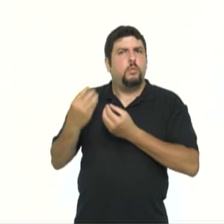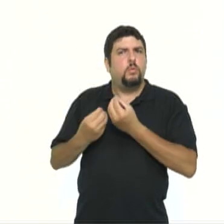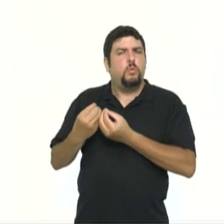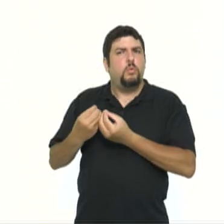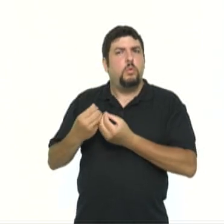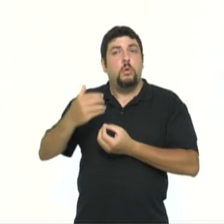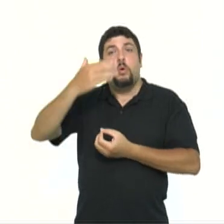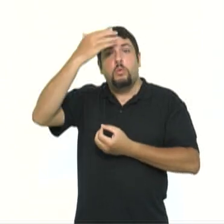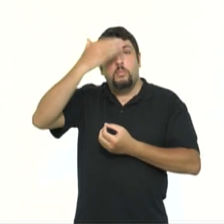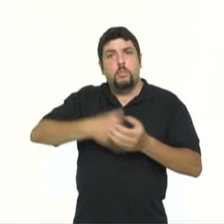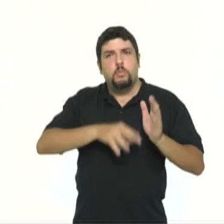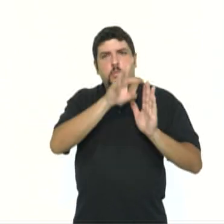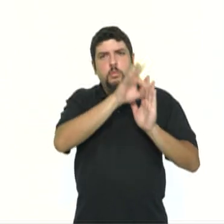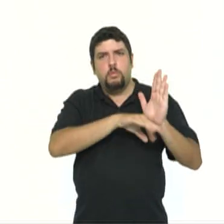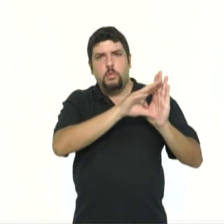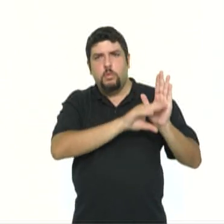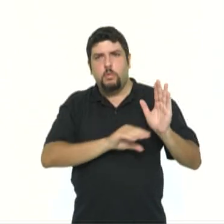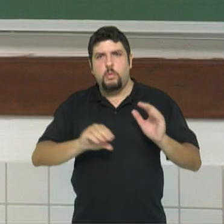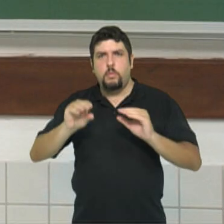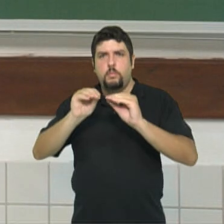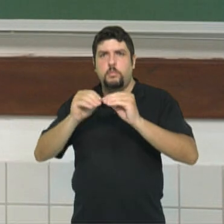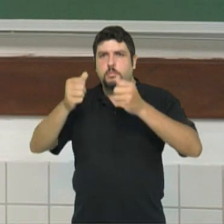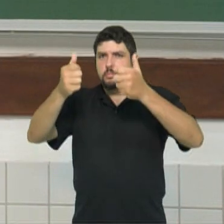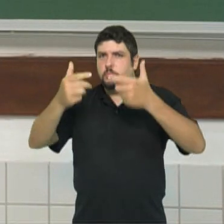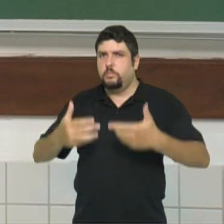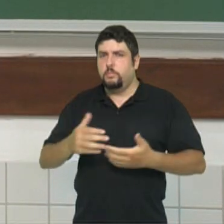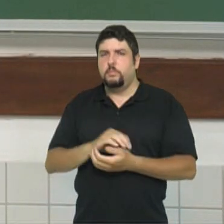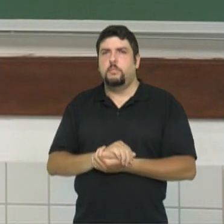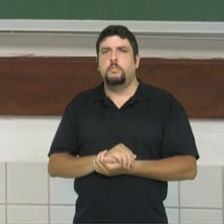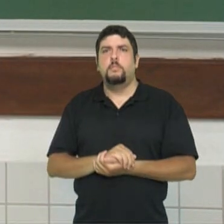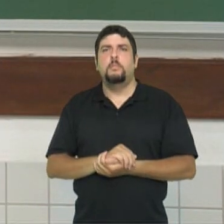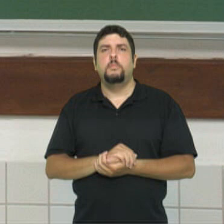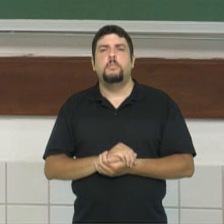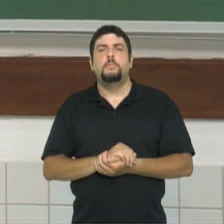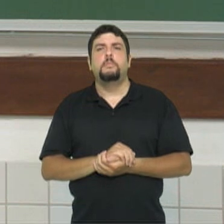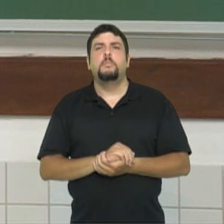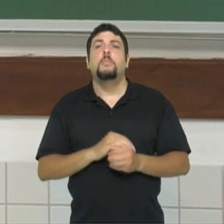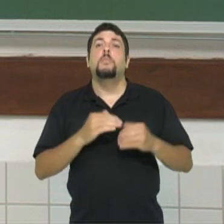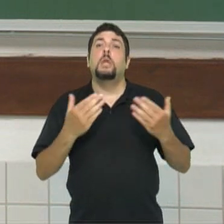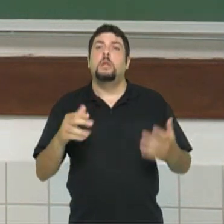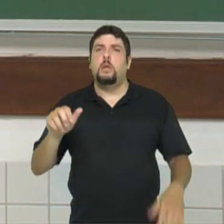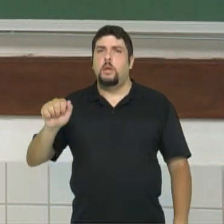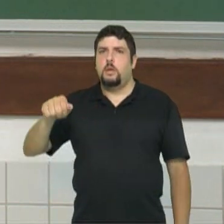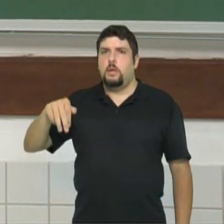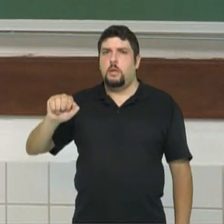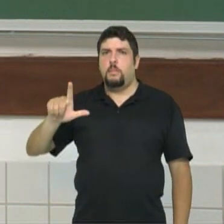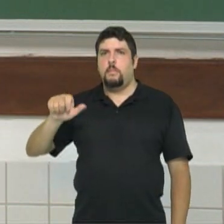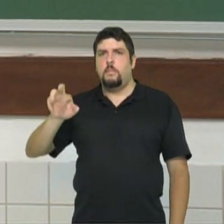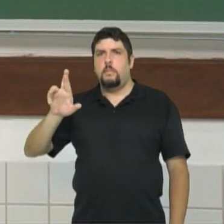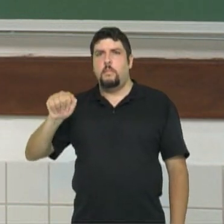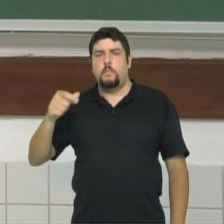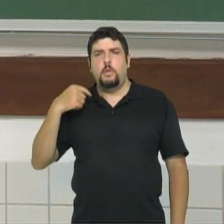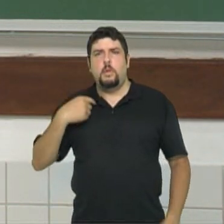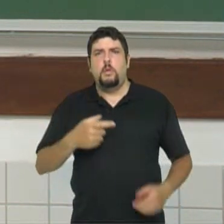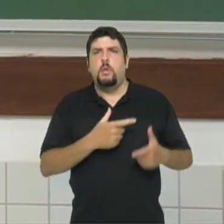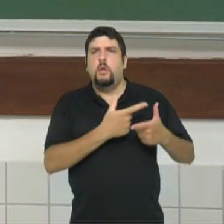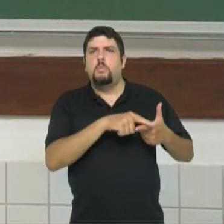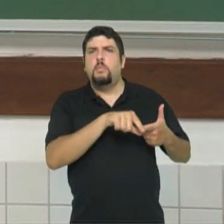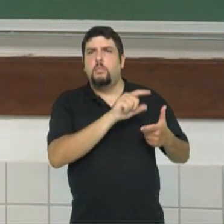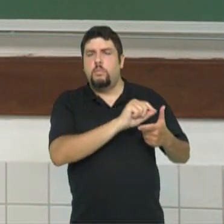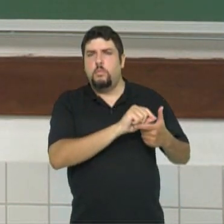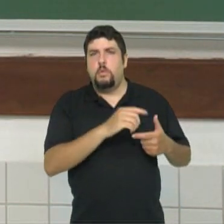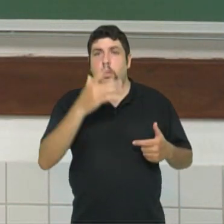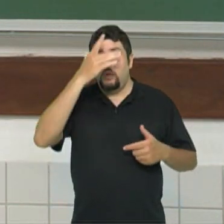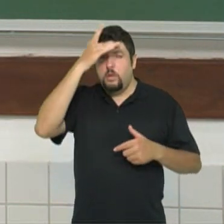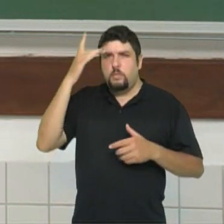com passagens do texto. Então, a Ana Clara, no início da redação dela, ela trouxe um problema para nós, que as pessoas de